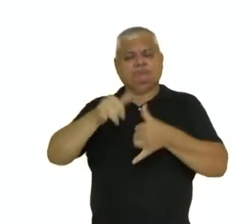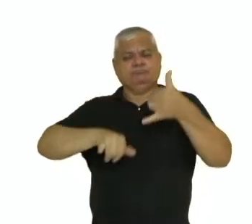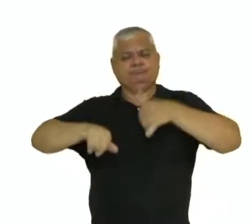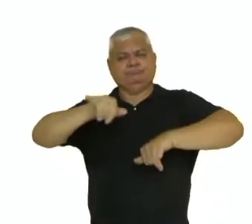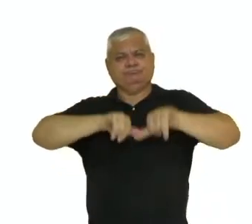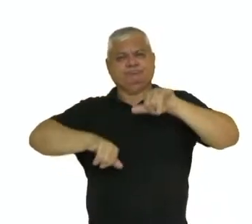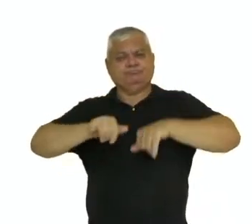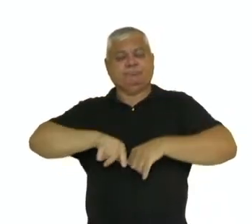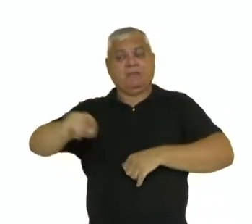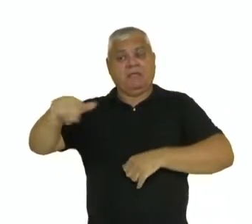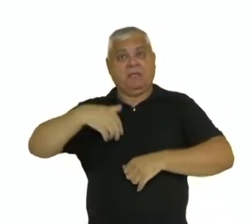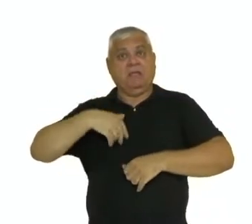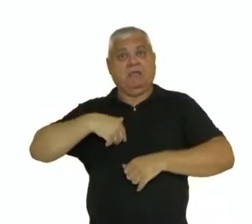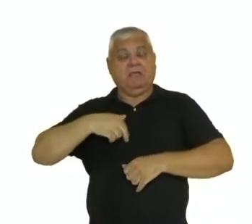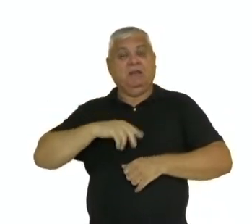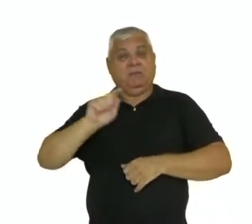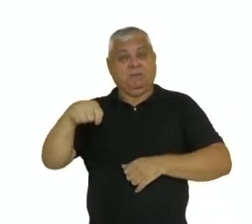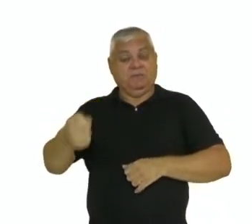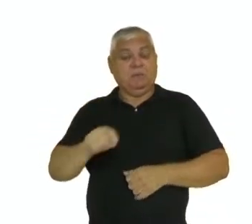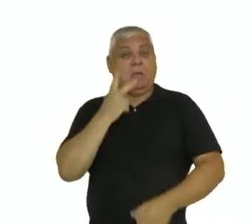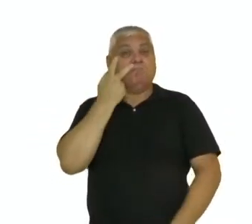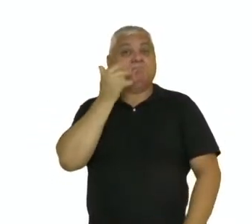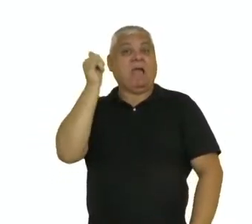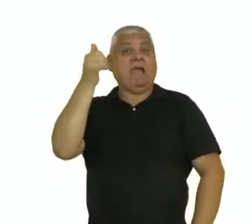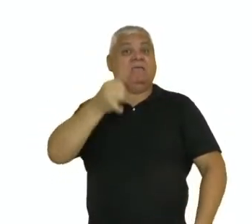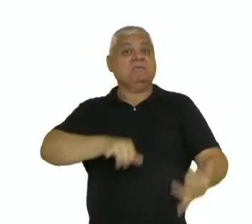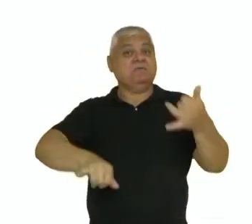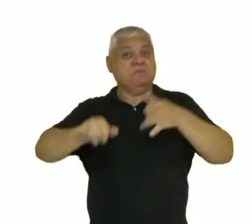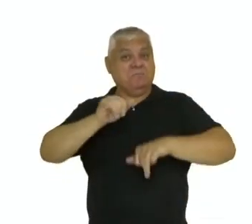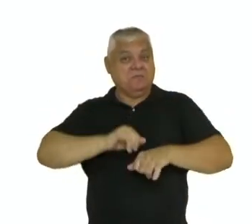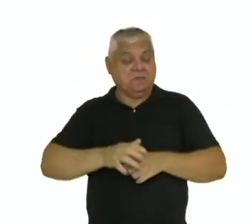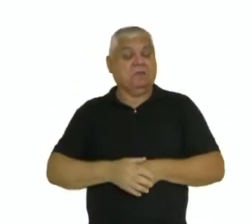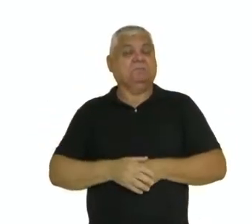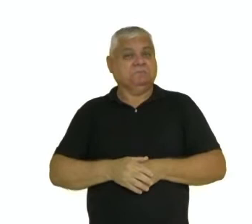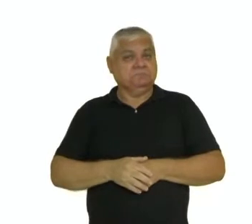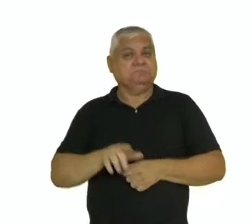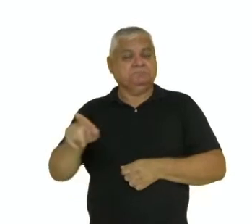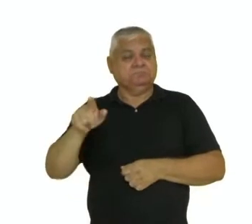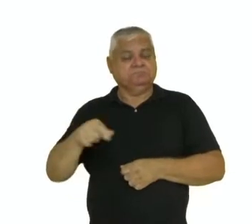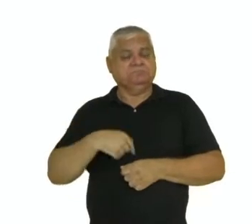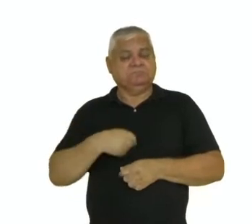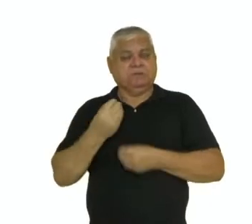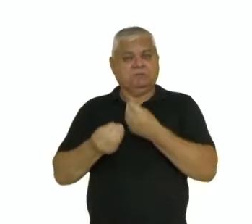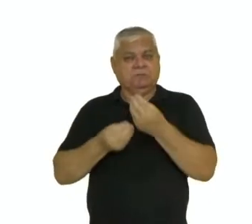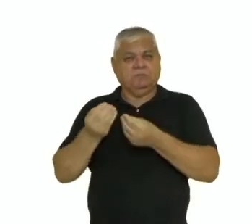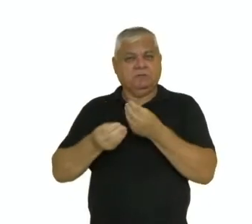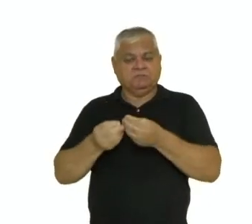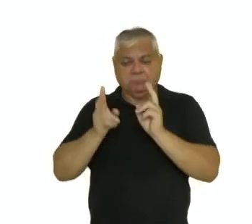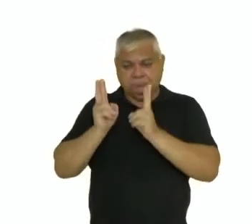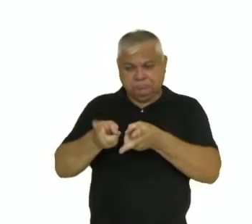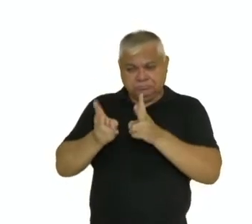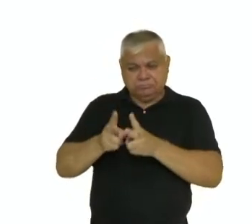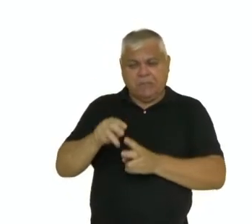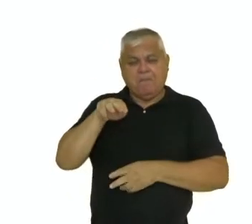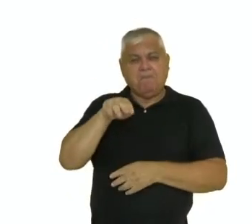pai da química. Influenciou o pensamento sobre a matéria com o princípio da conservação das massas.